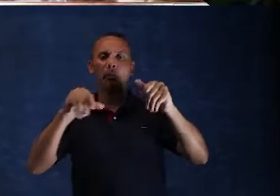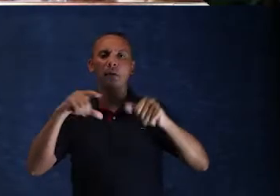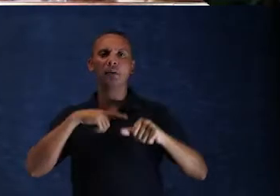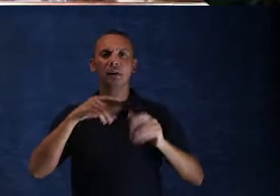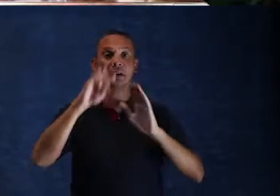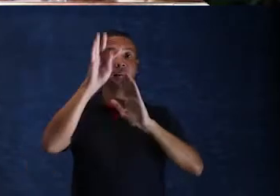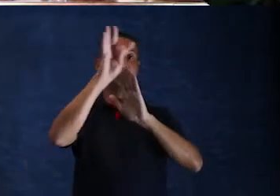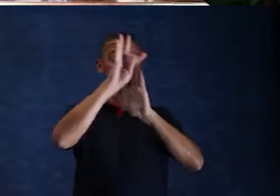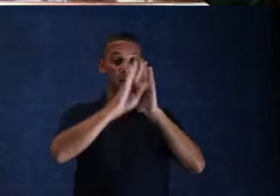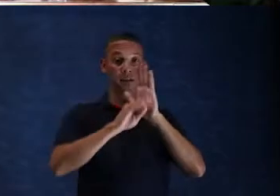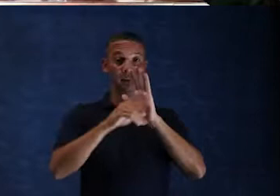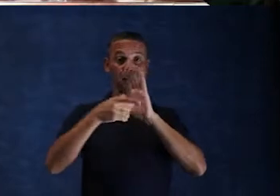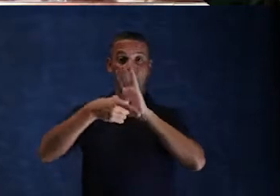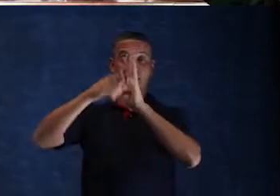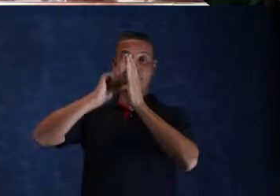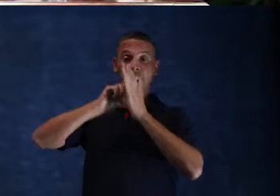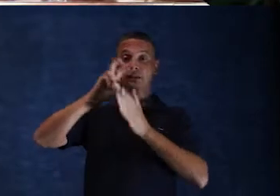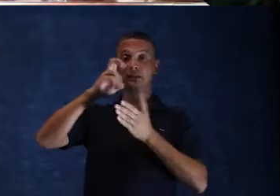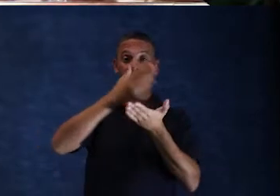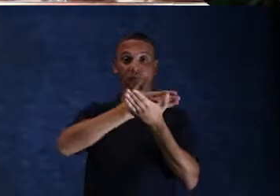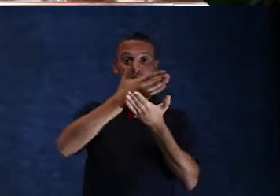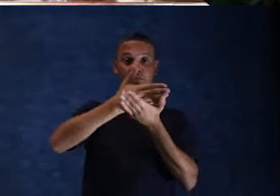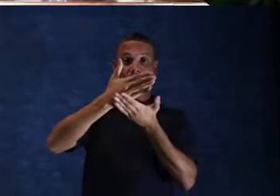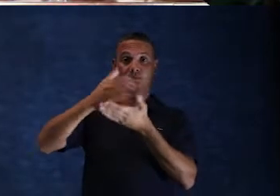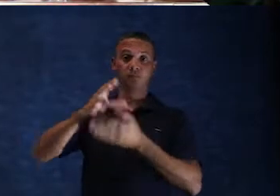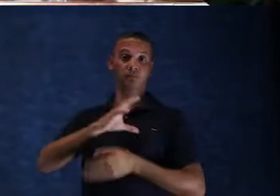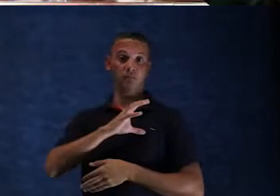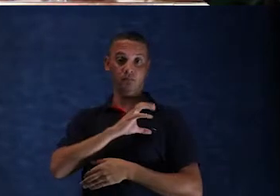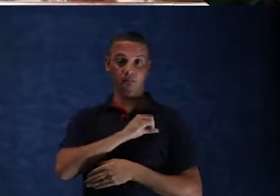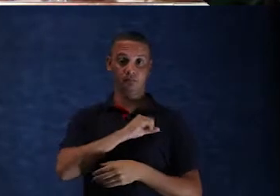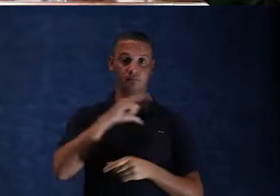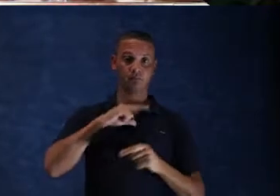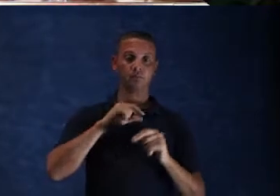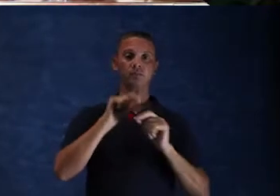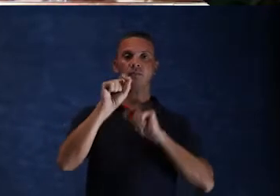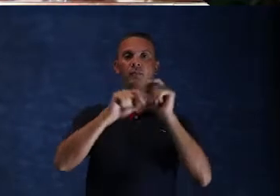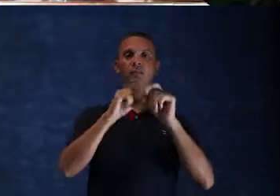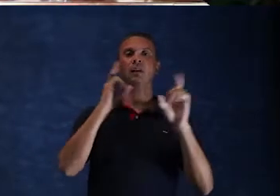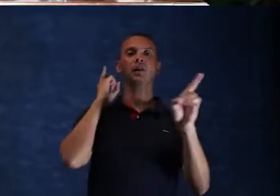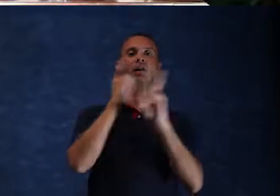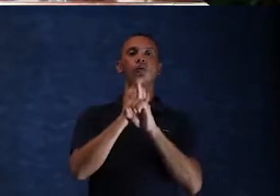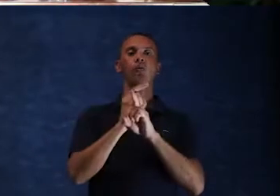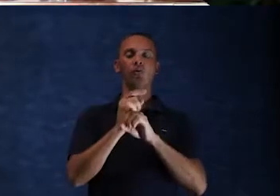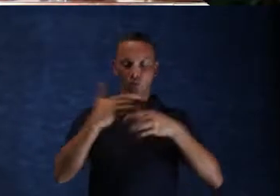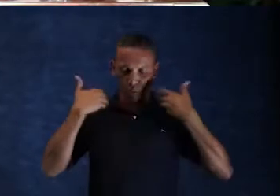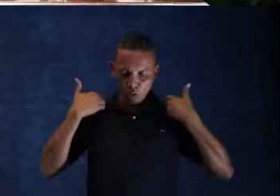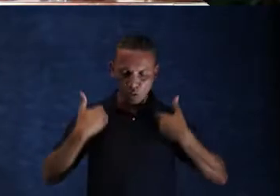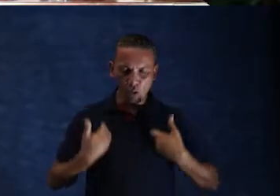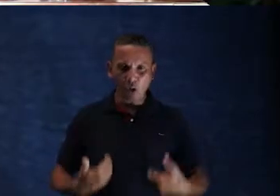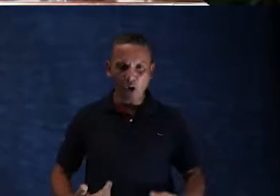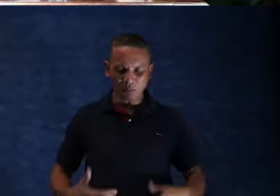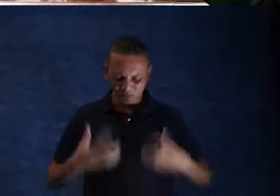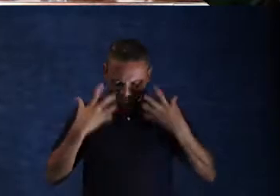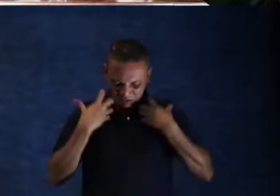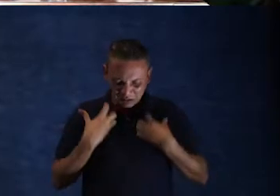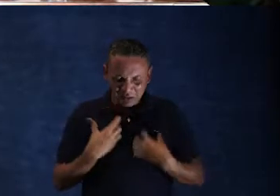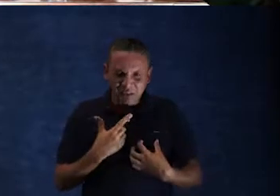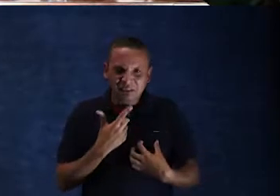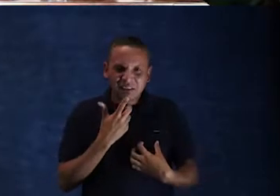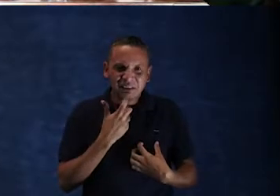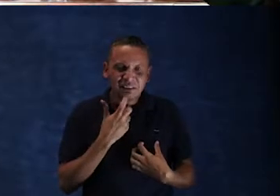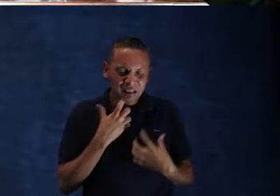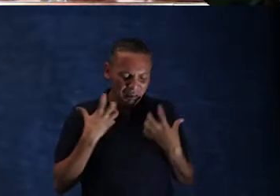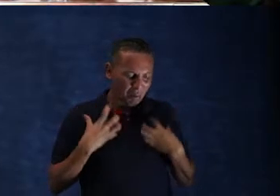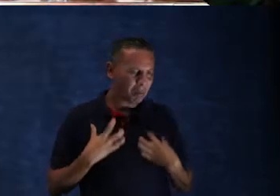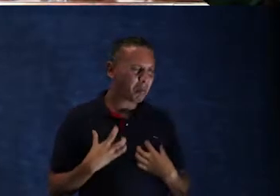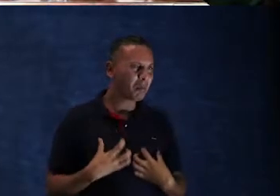primeiro texto que antecede as 5 partes que compõem o romance, o encontro do corpo ensanguentado de um menino, com 10 ou